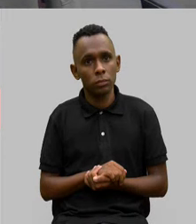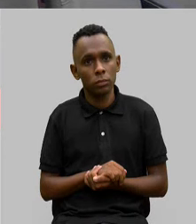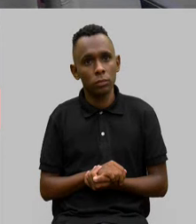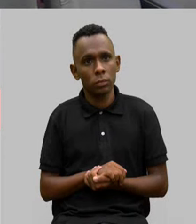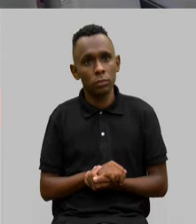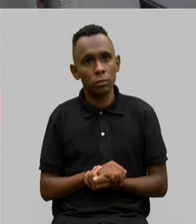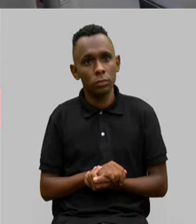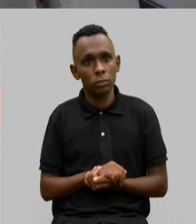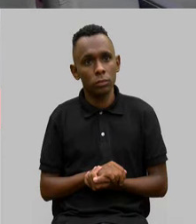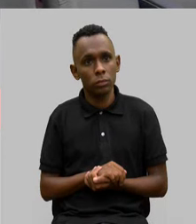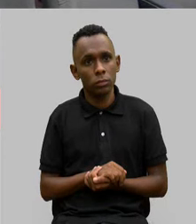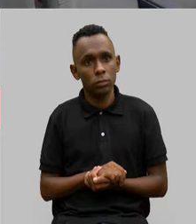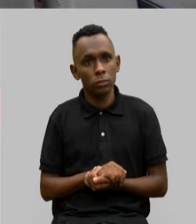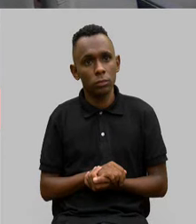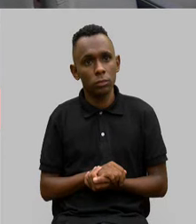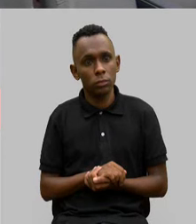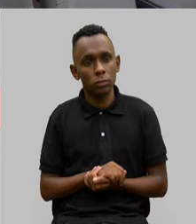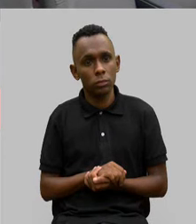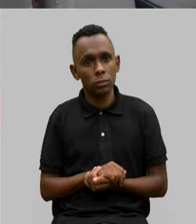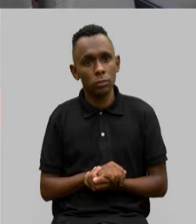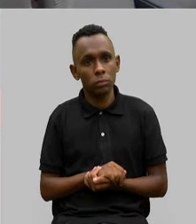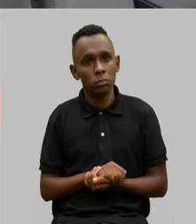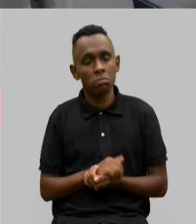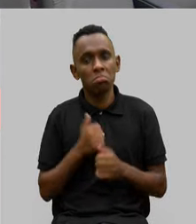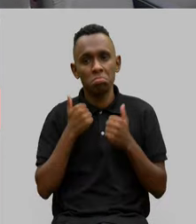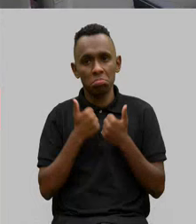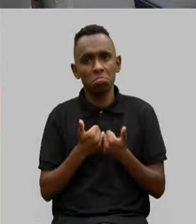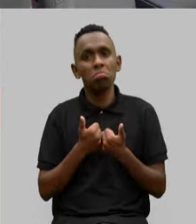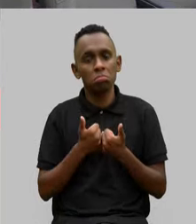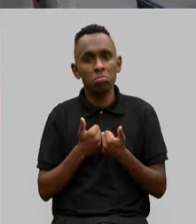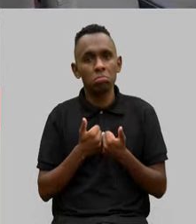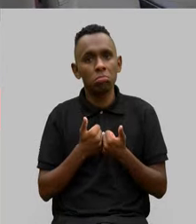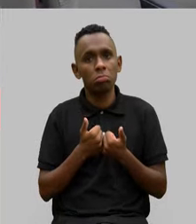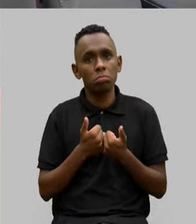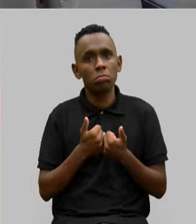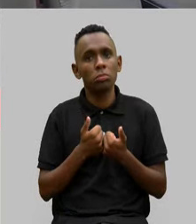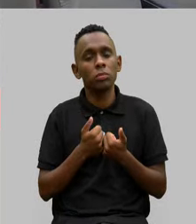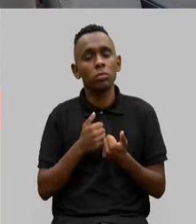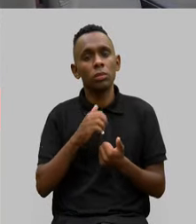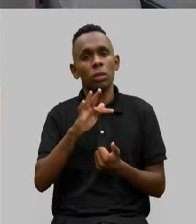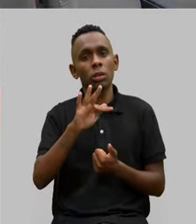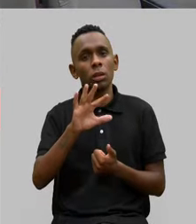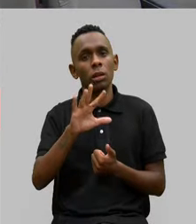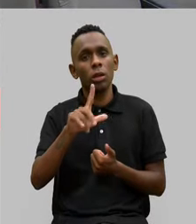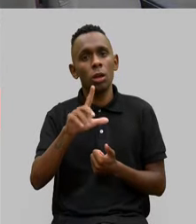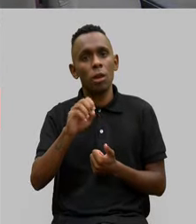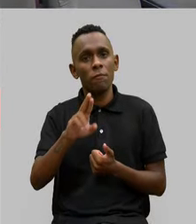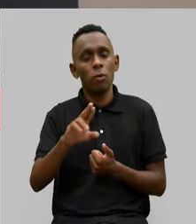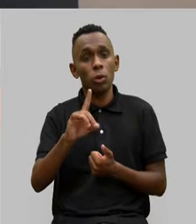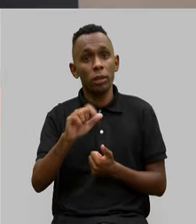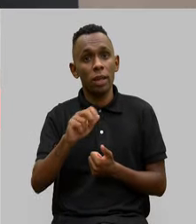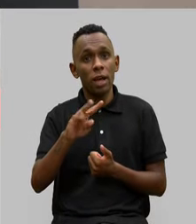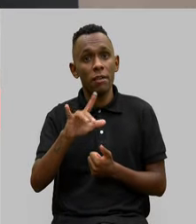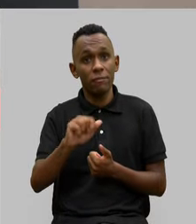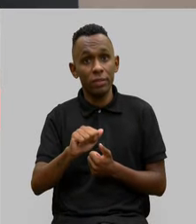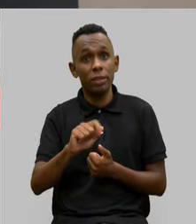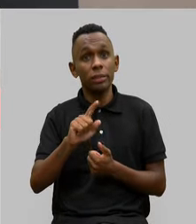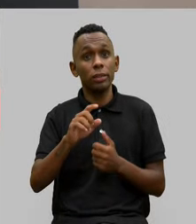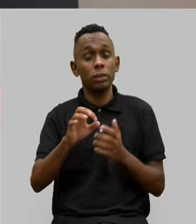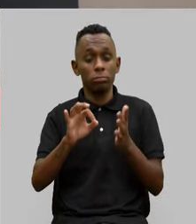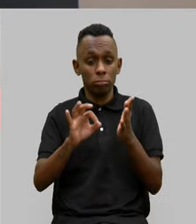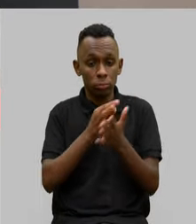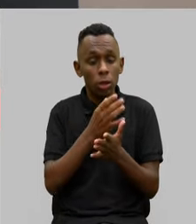Ah sim legal então tirando a flor da vida eh a regulamentação ela é